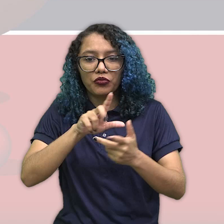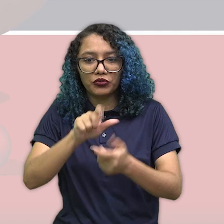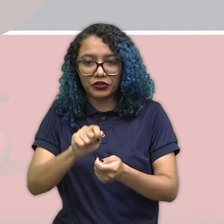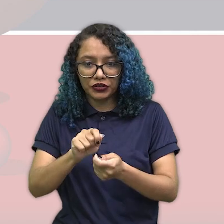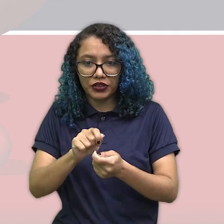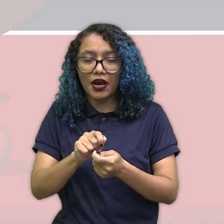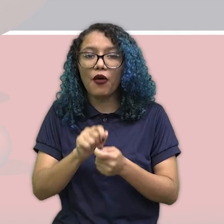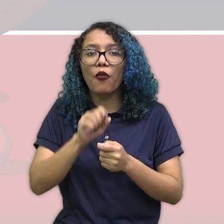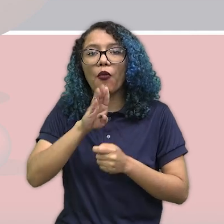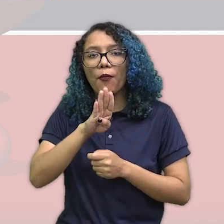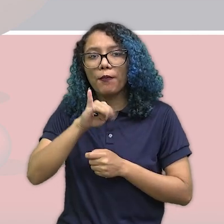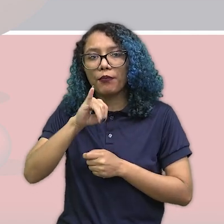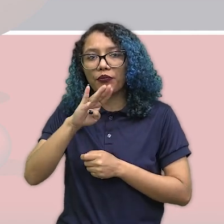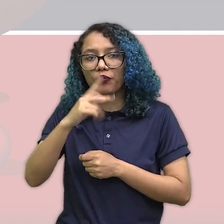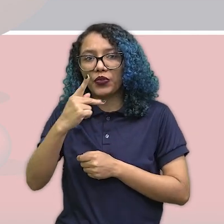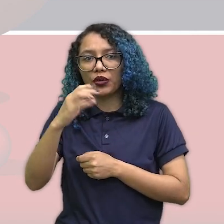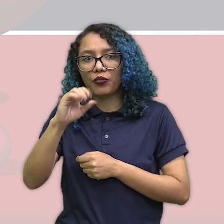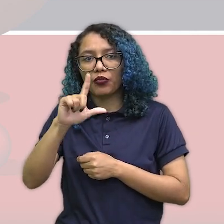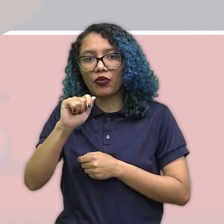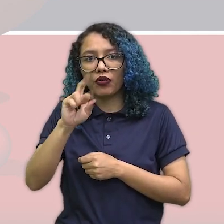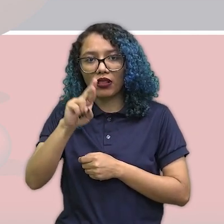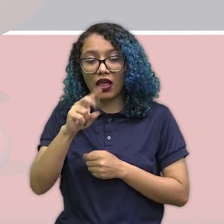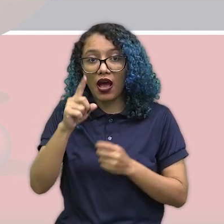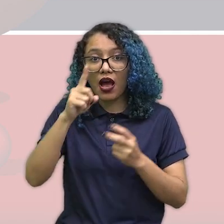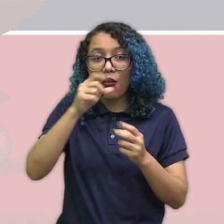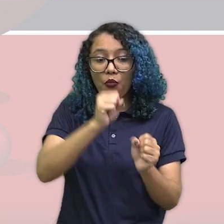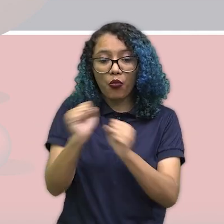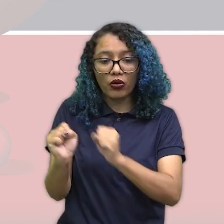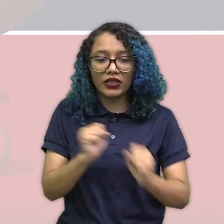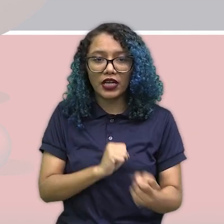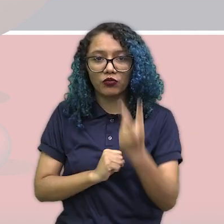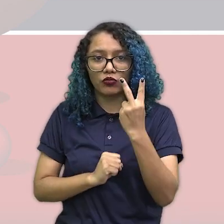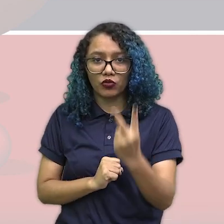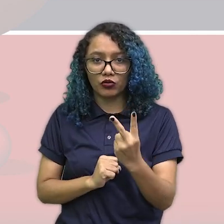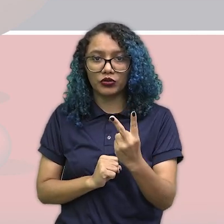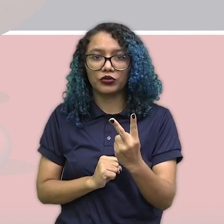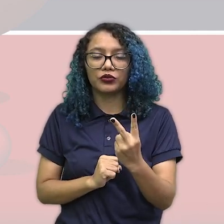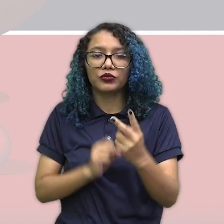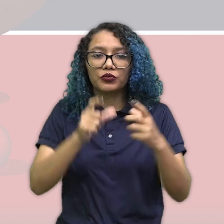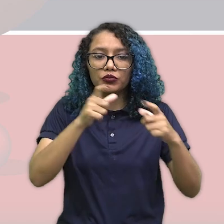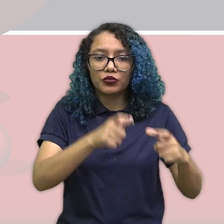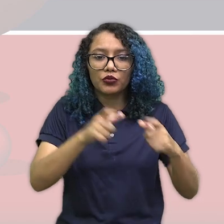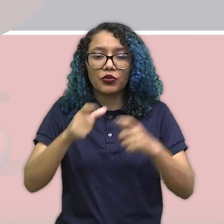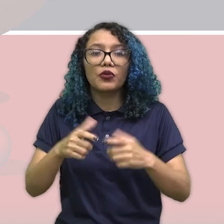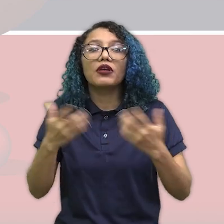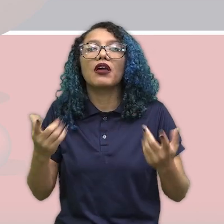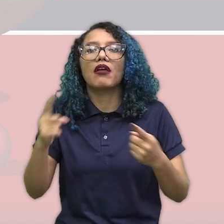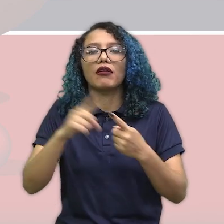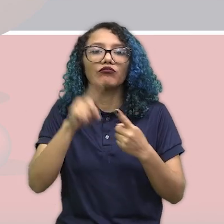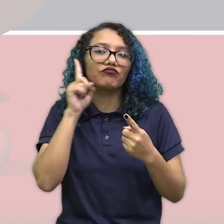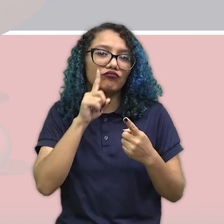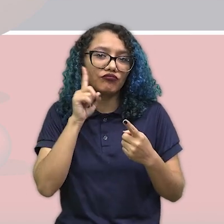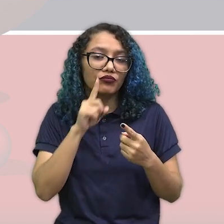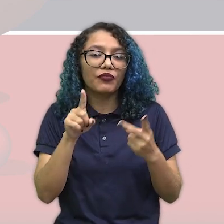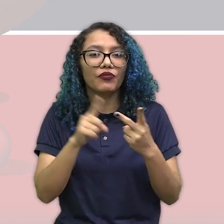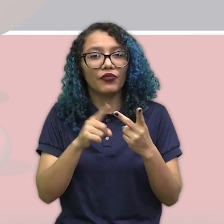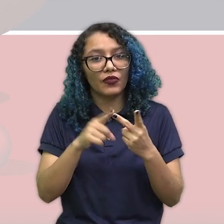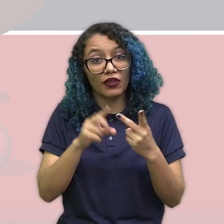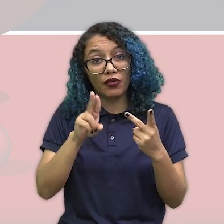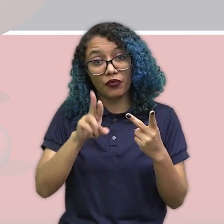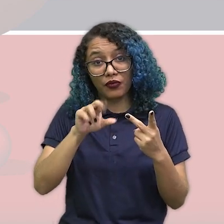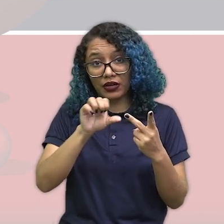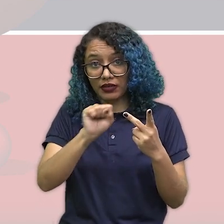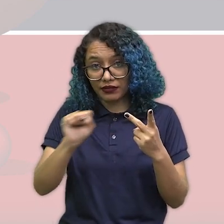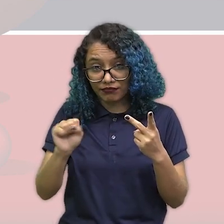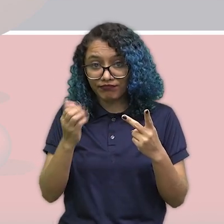Geopolítica Mundial Bipolar, com dois polos de poder. Quem são esses polos de poder, professor? Os Estados Unidos e a União